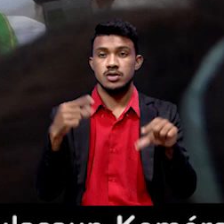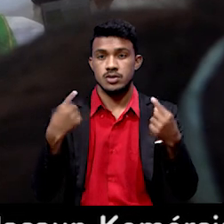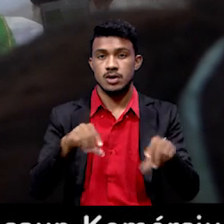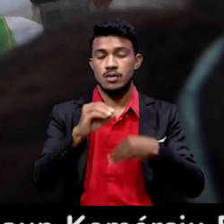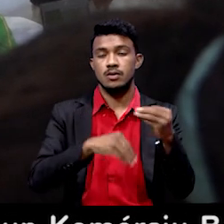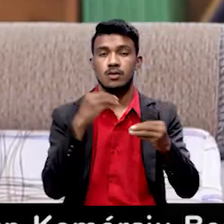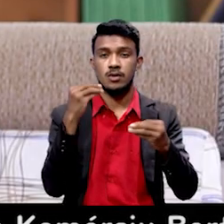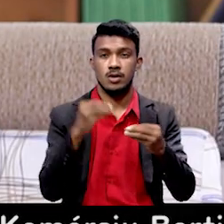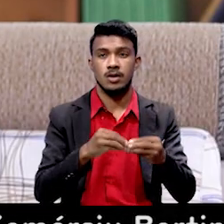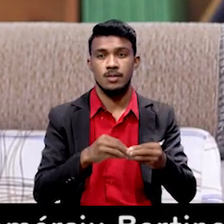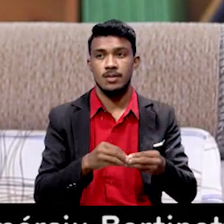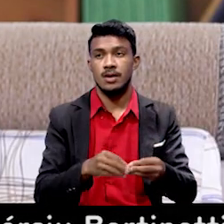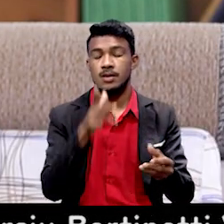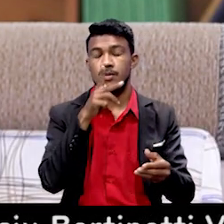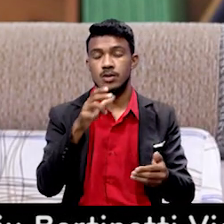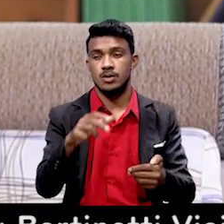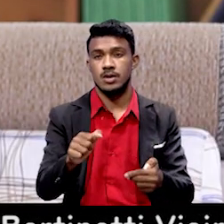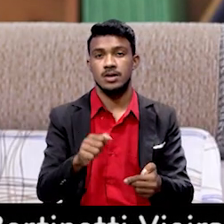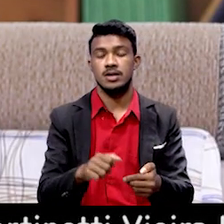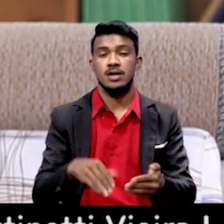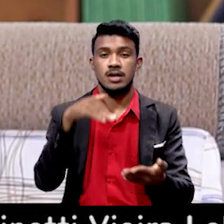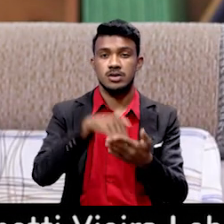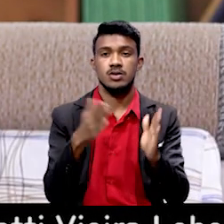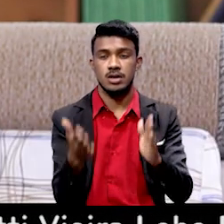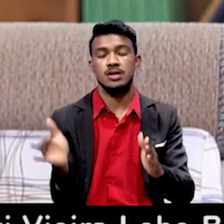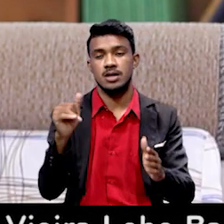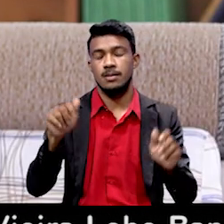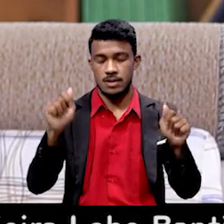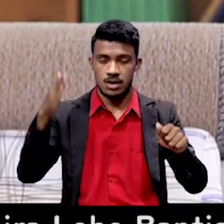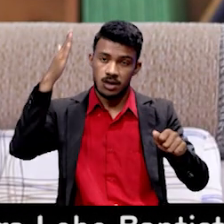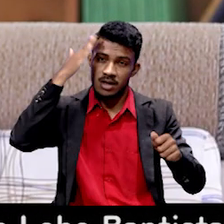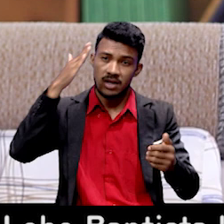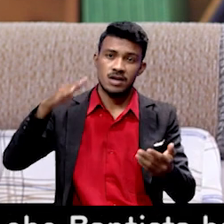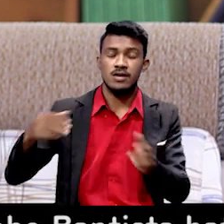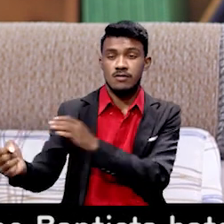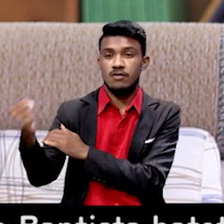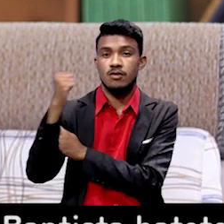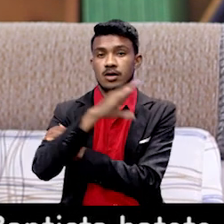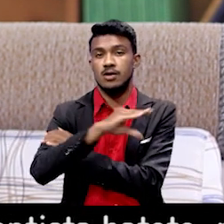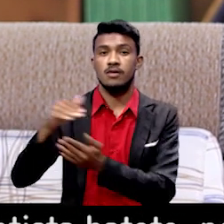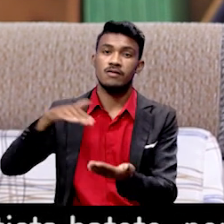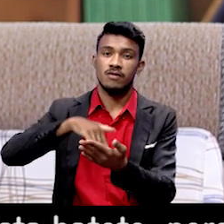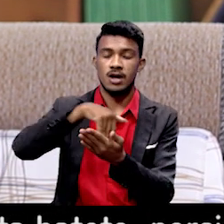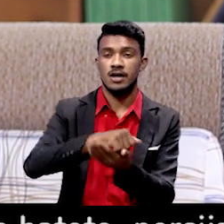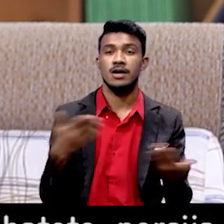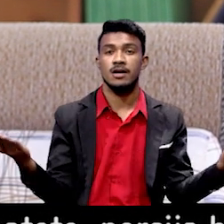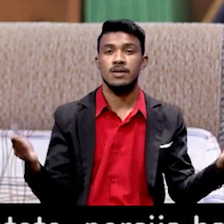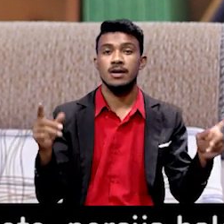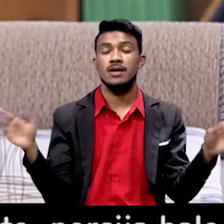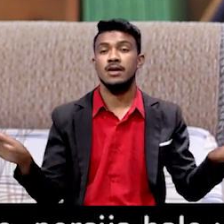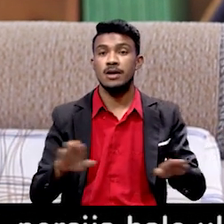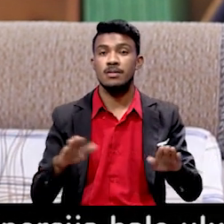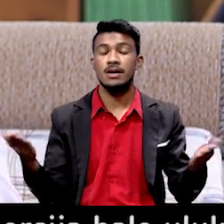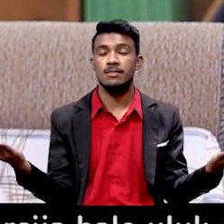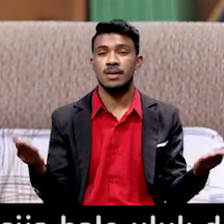lutam, sernia ponto forte, né? E sernia fraqueza, a parte, né? Ida, né? Precisa de dia, e ida, né? Dia,